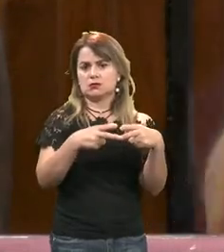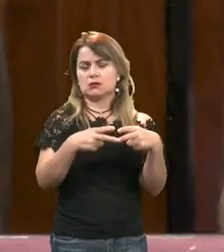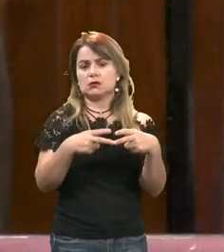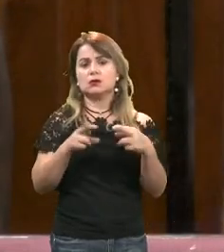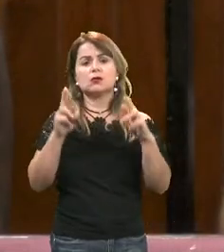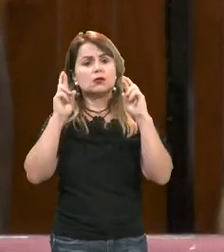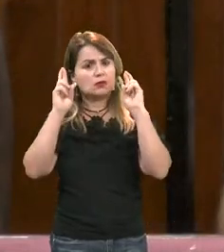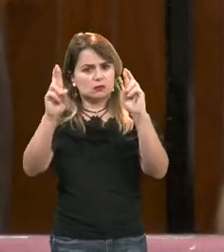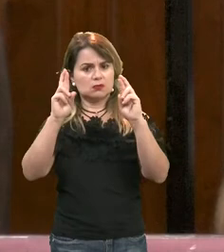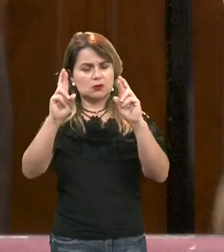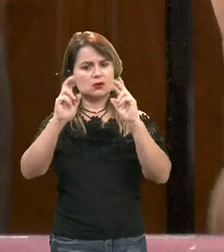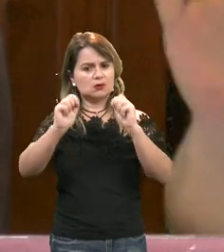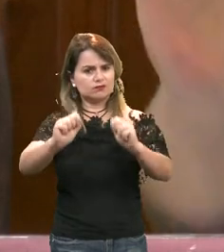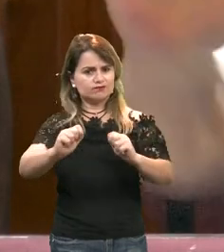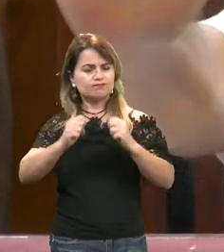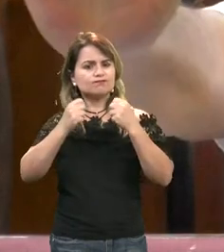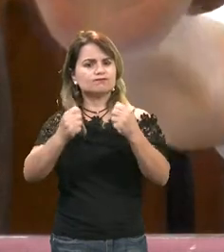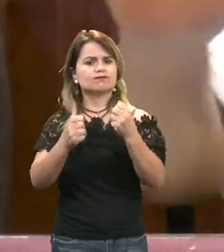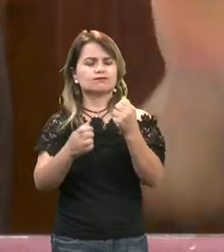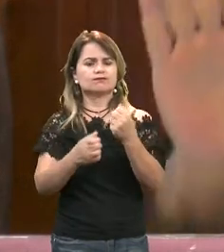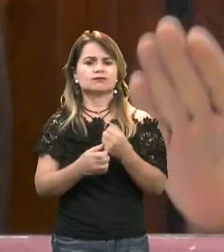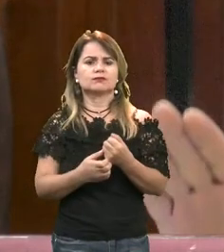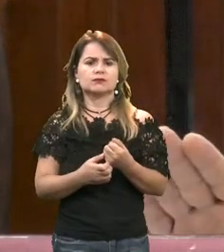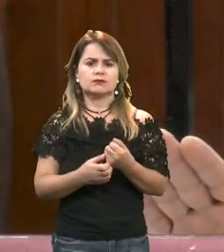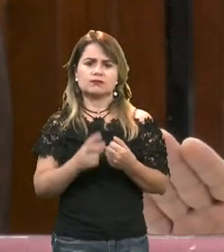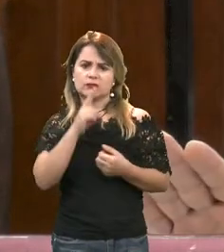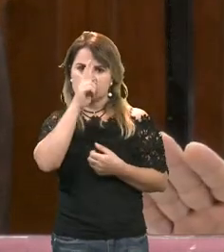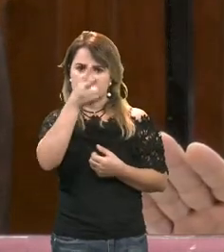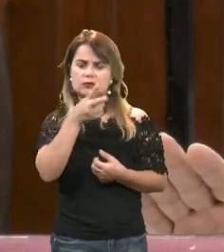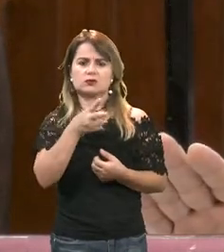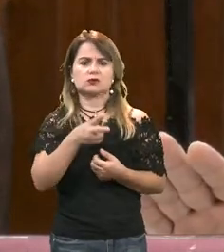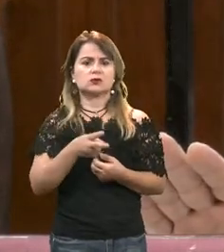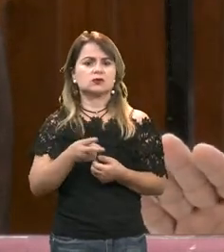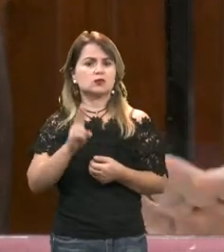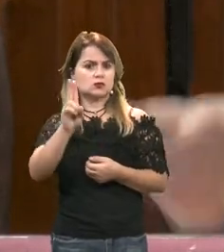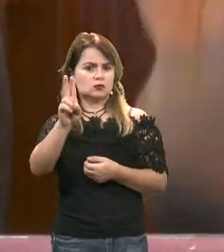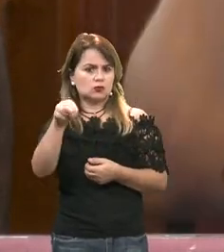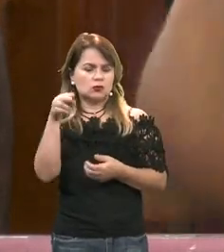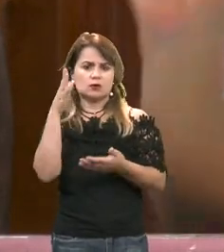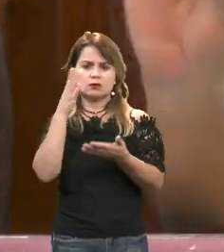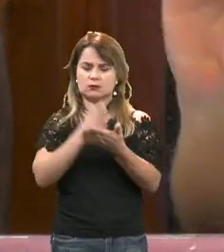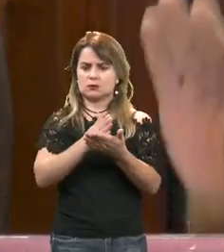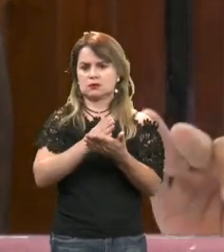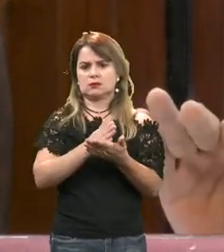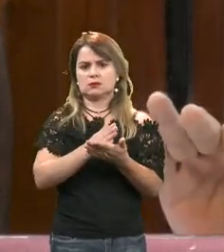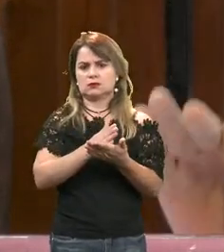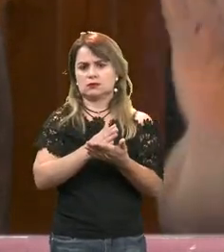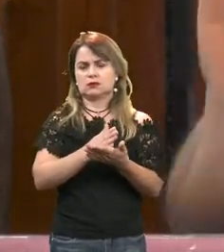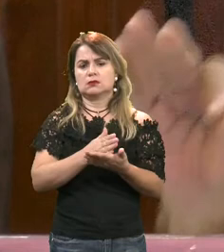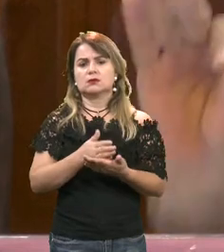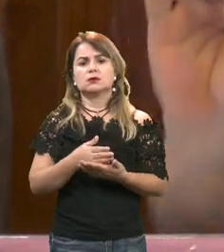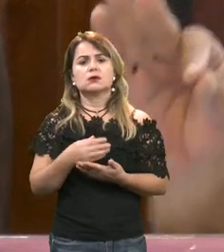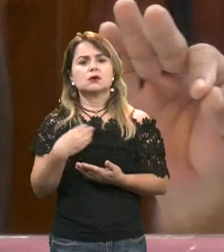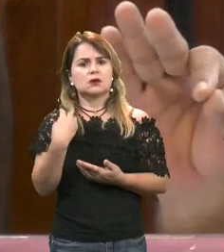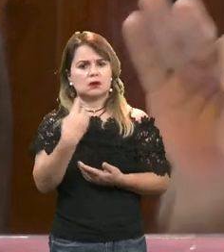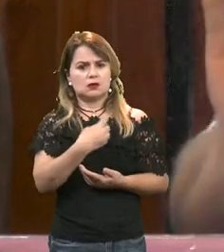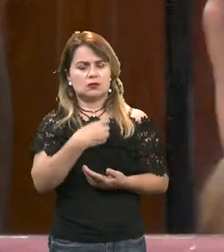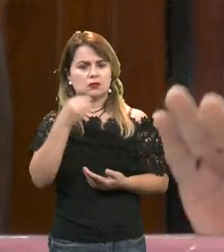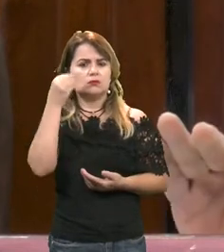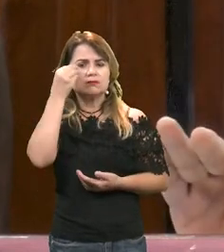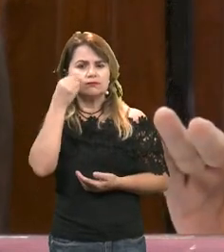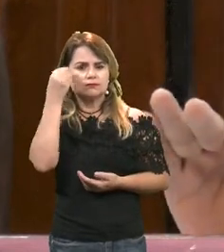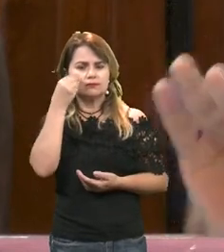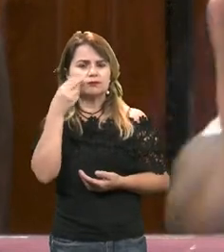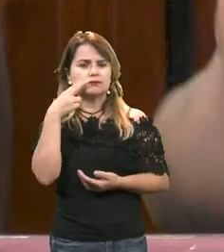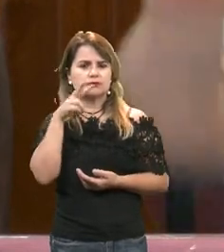que nada faça isso parar, viu? Eu vi aquela experiência e me cortou o coração, e minha